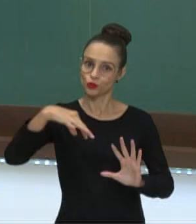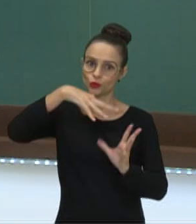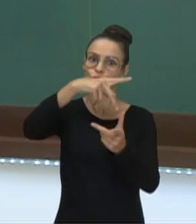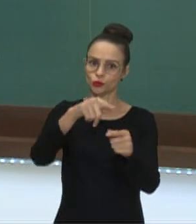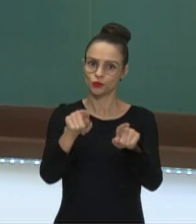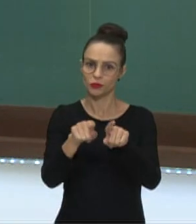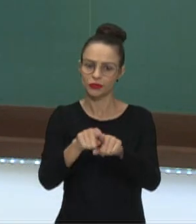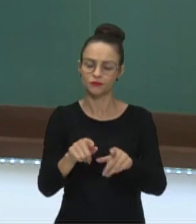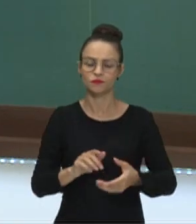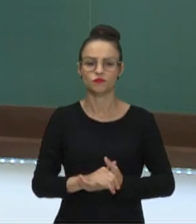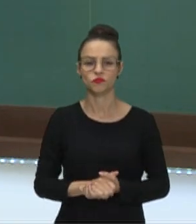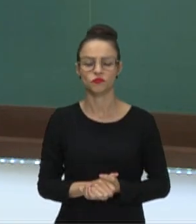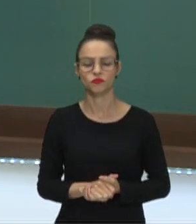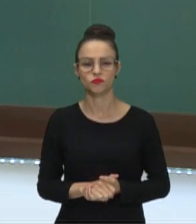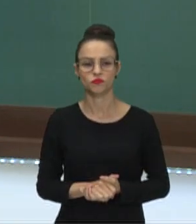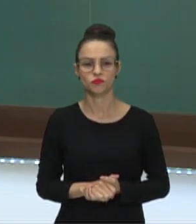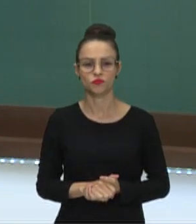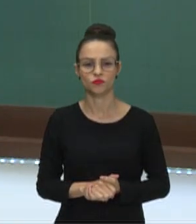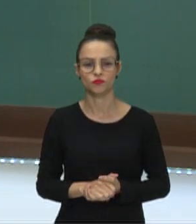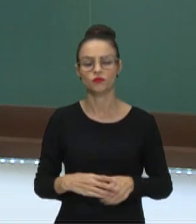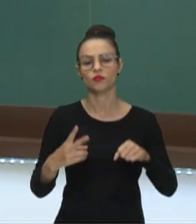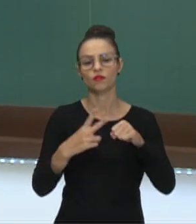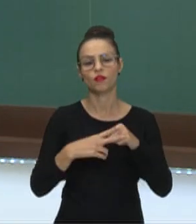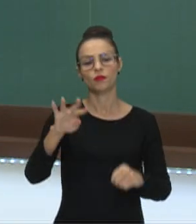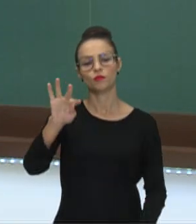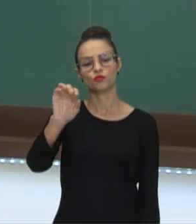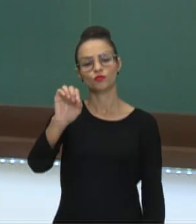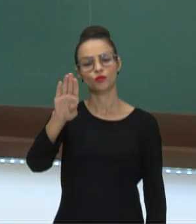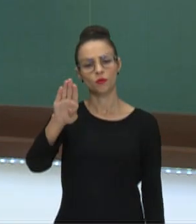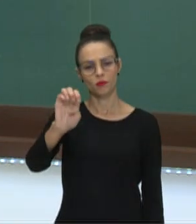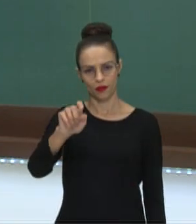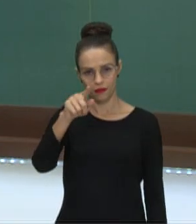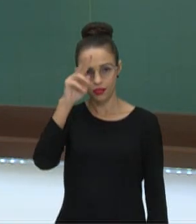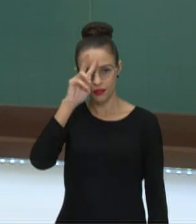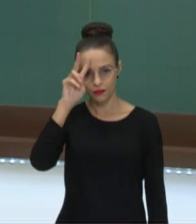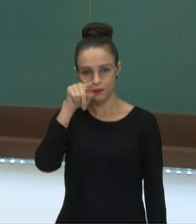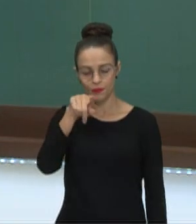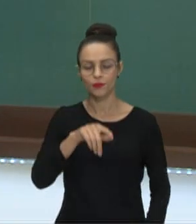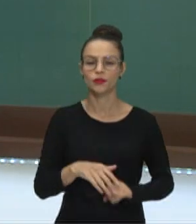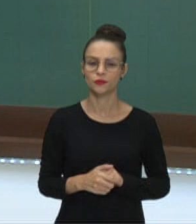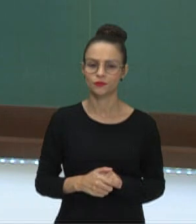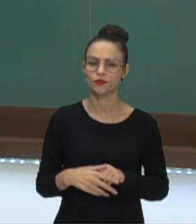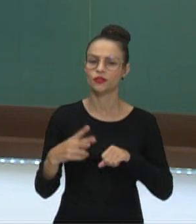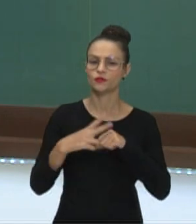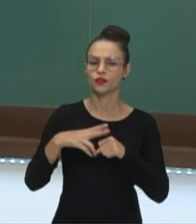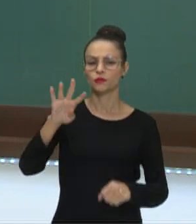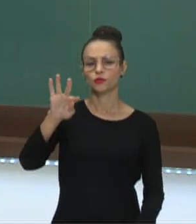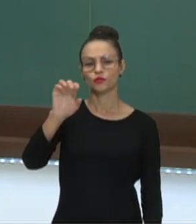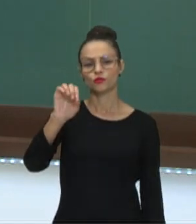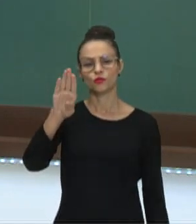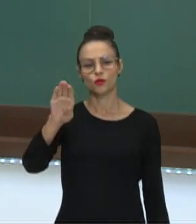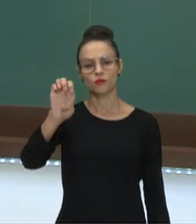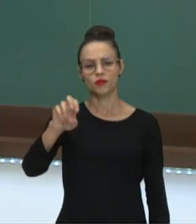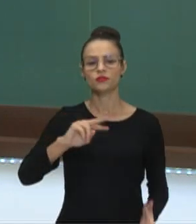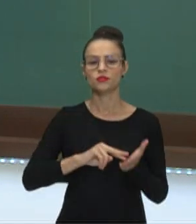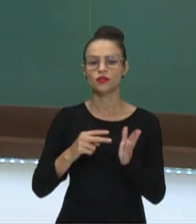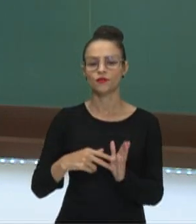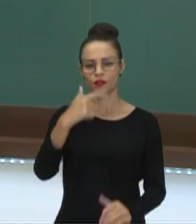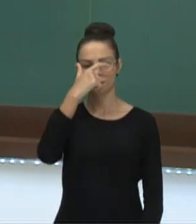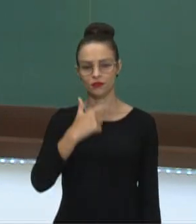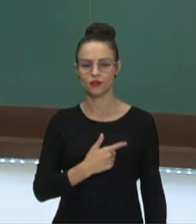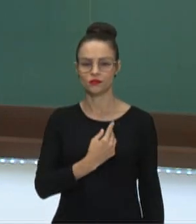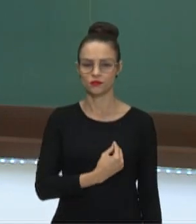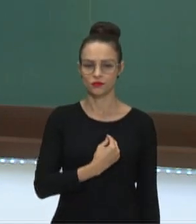inteiro. E o verbo to be? Você lembra do verbo to be? O verbo to be, ele significa ser e